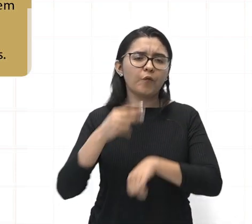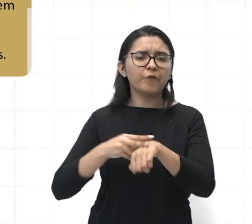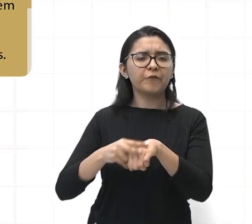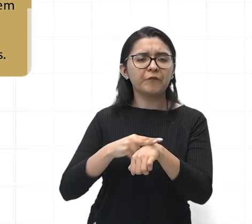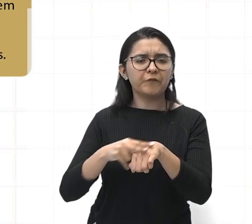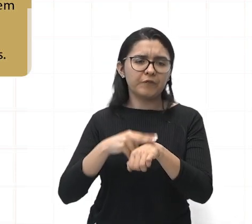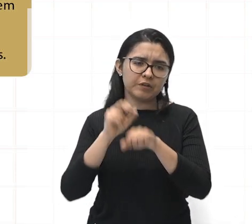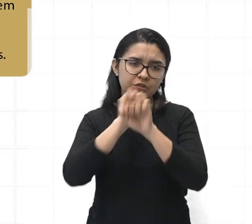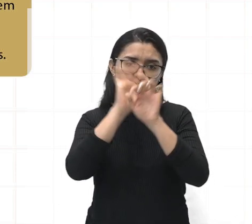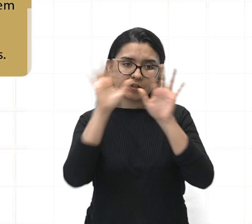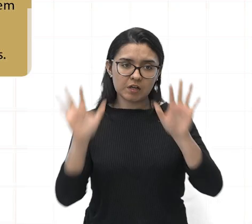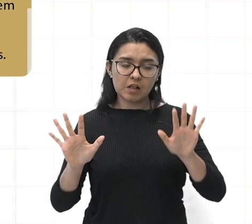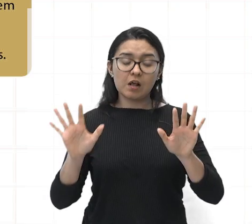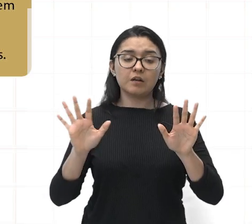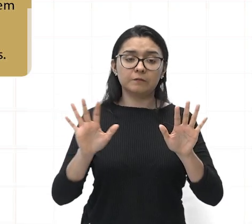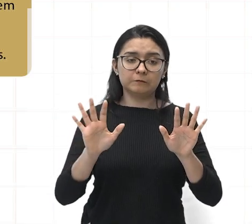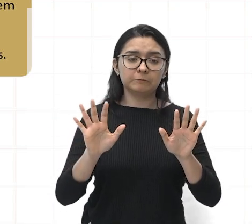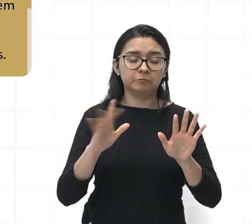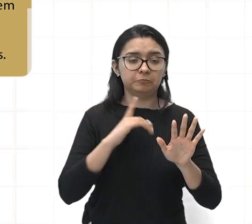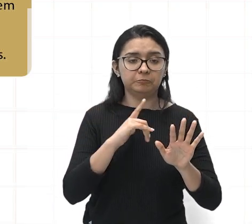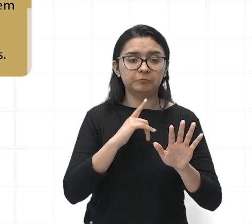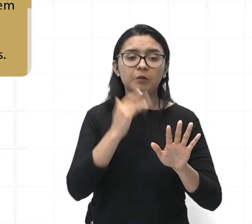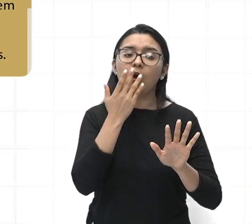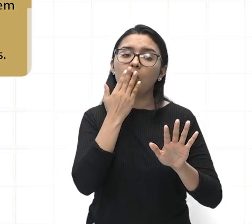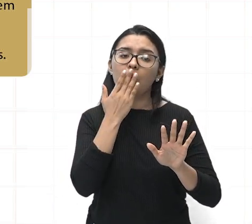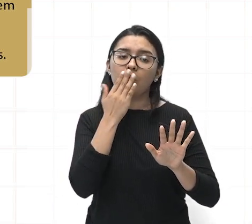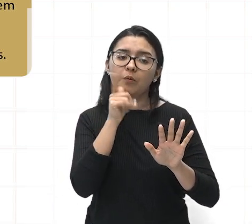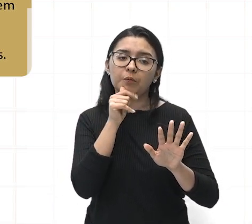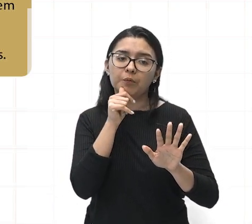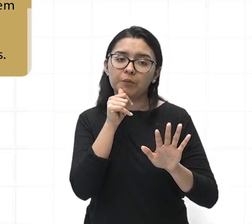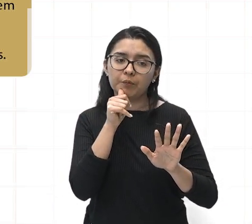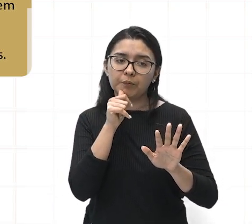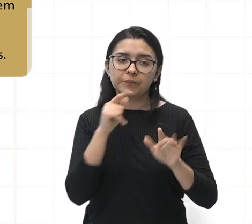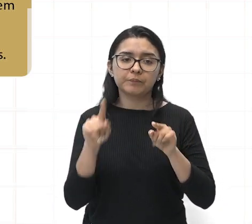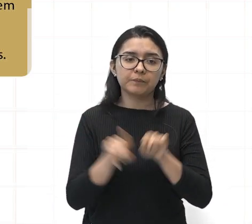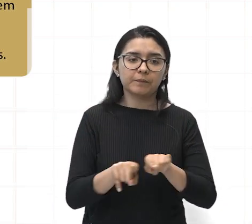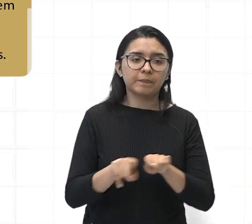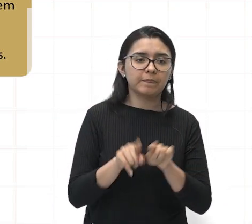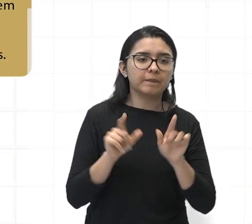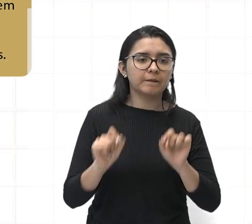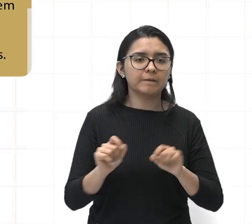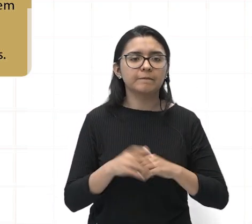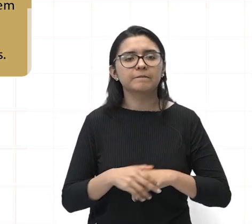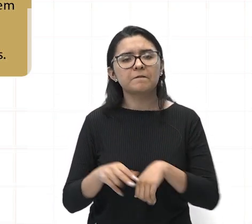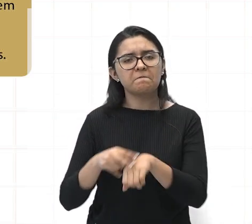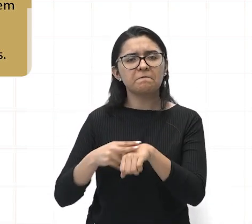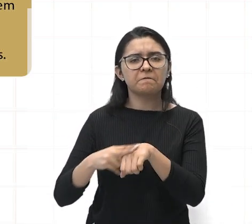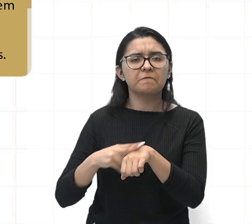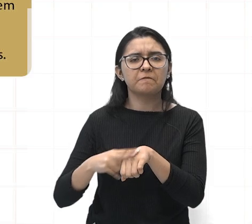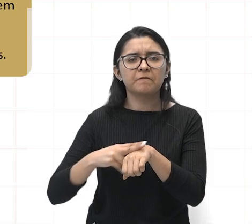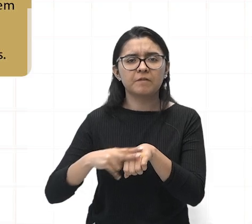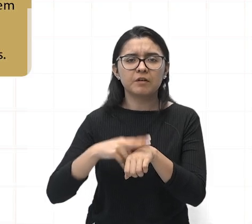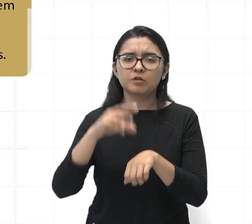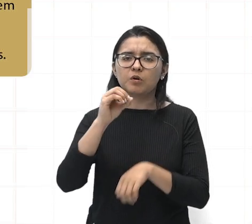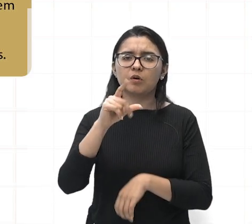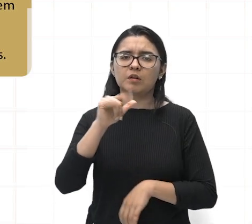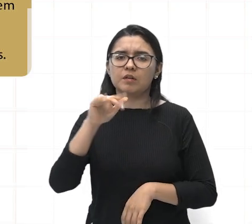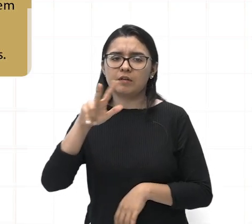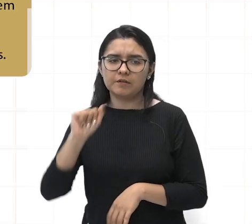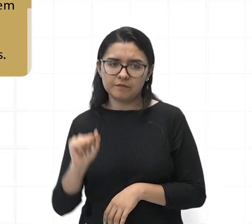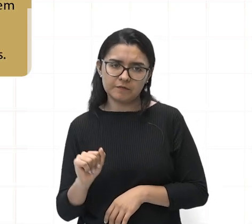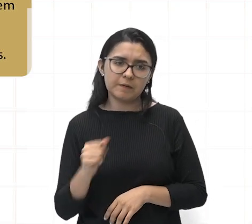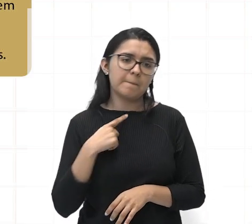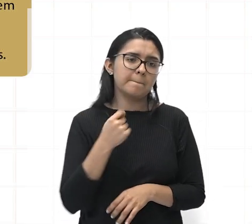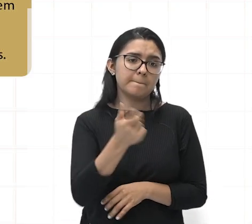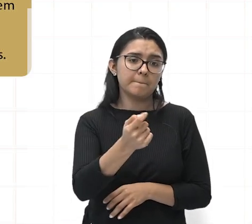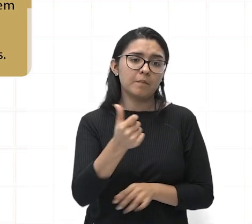né? A coloração das águas, ela tem um aspecto de verde-oliva. Eles têm pouca